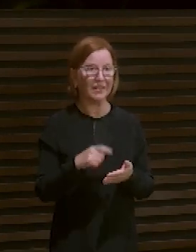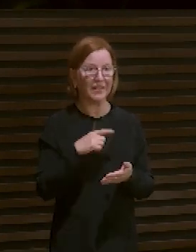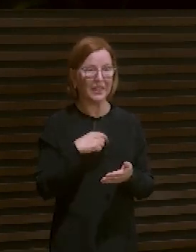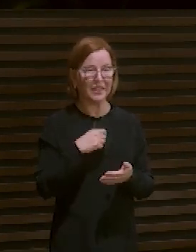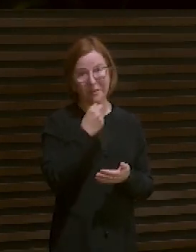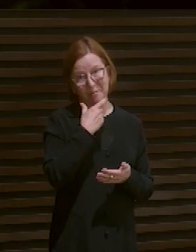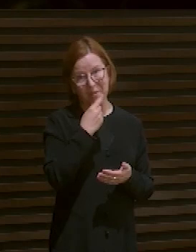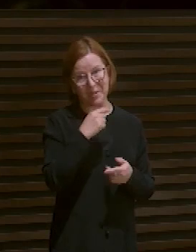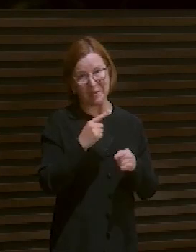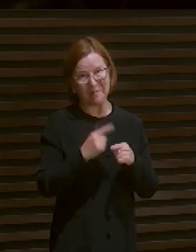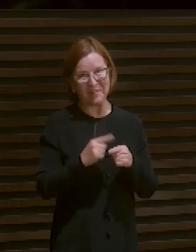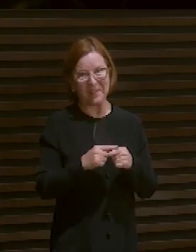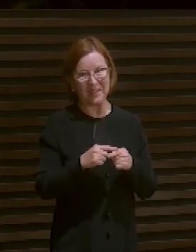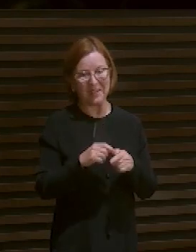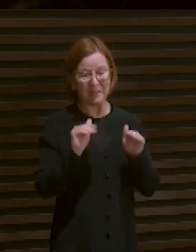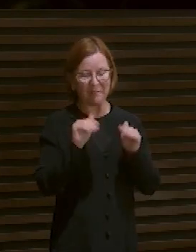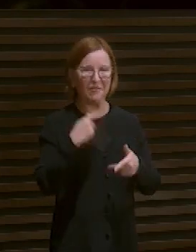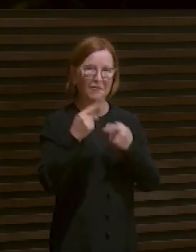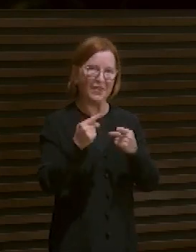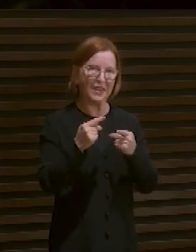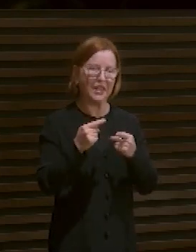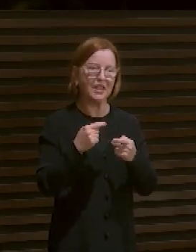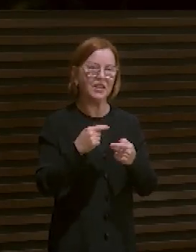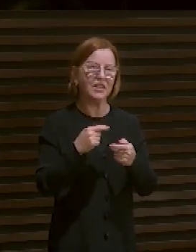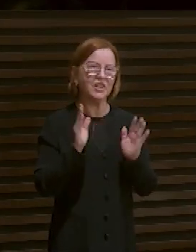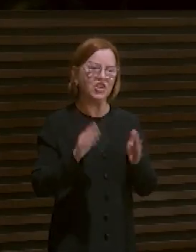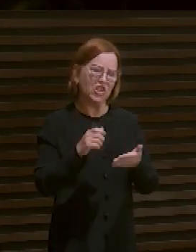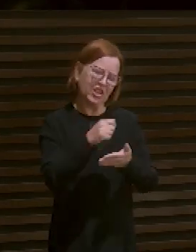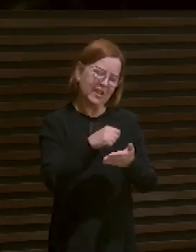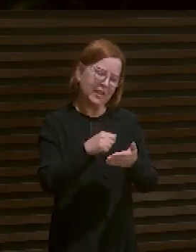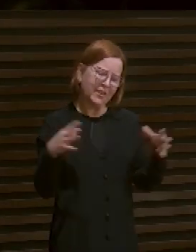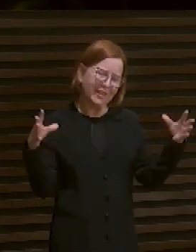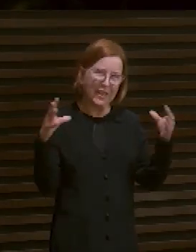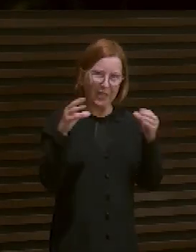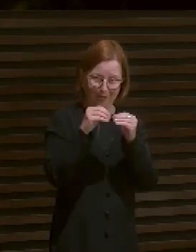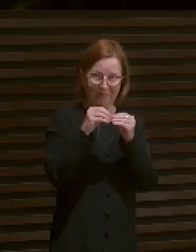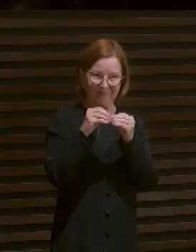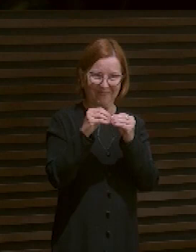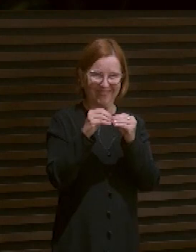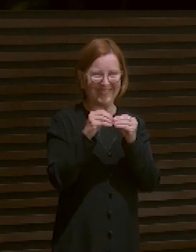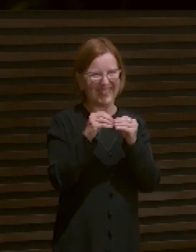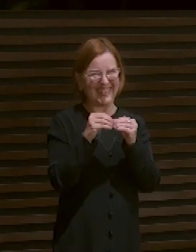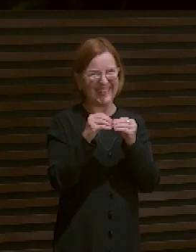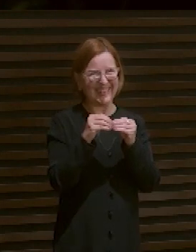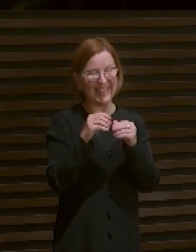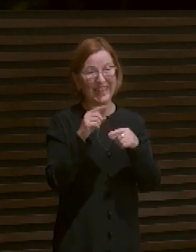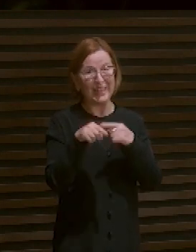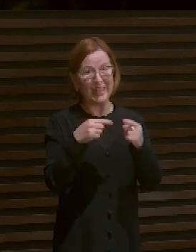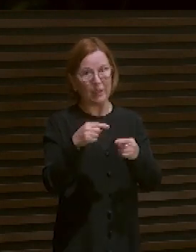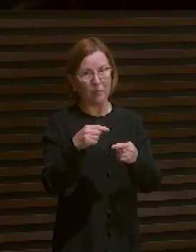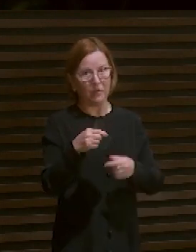porque lá no final ele diz assim, havendo escrito resumidamente, ele disse, depois de